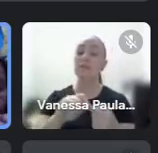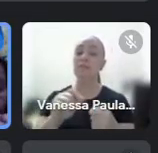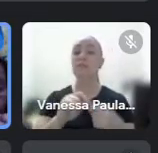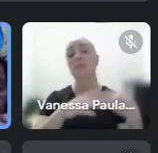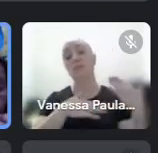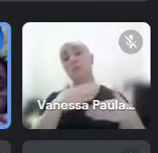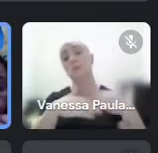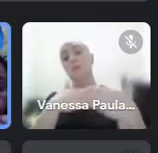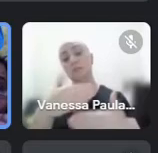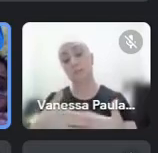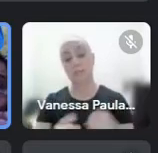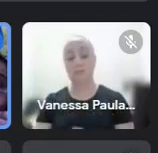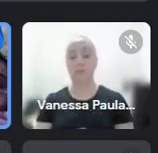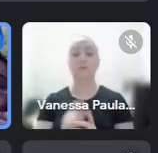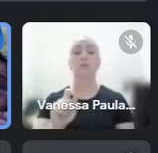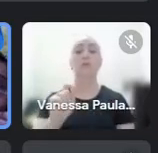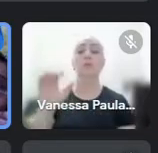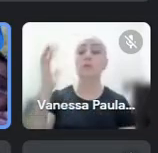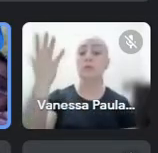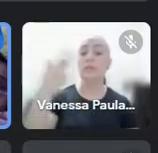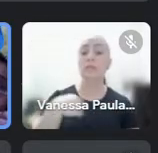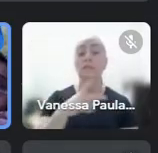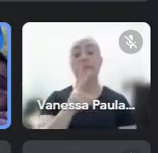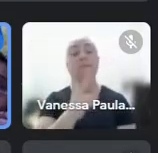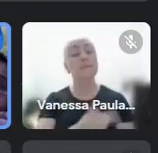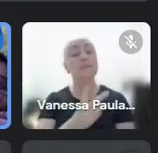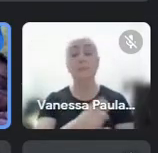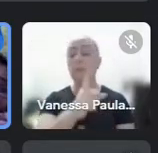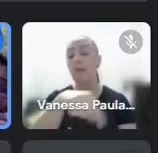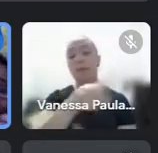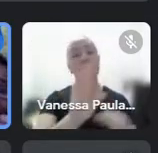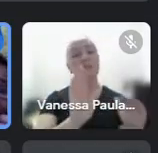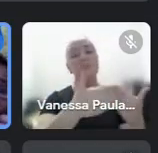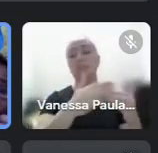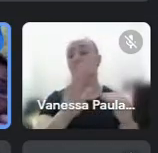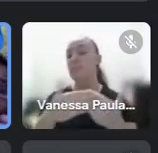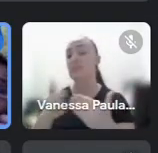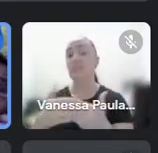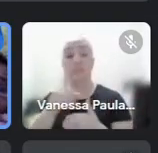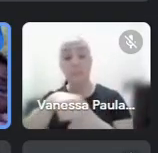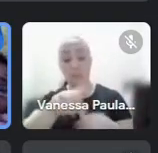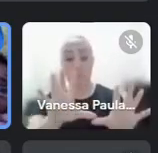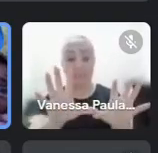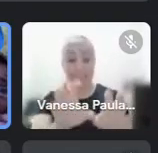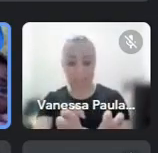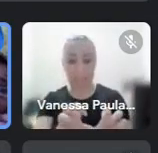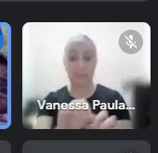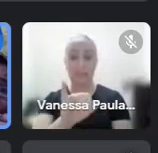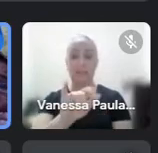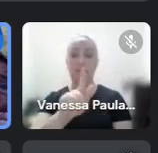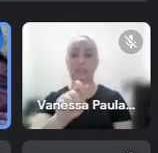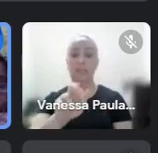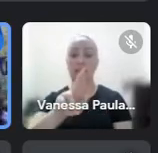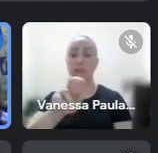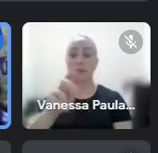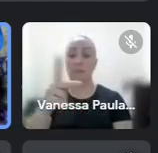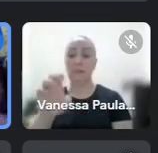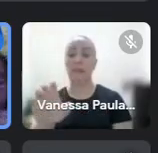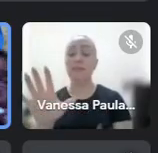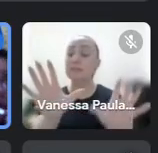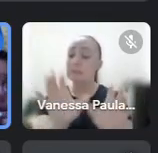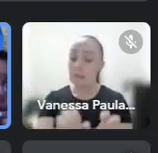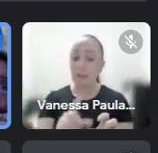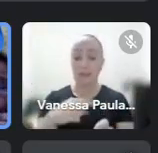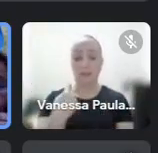que acontece com isso? O desfecho nas comportas, pessoal. Isso aqui seca. O igarapé seca. Nós já estamos